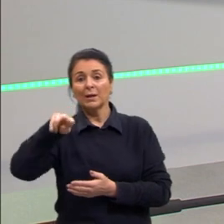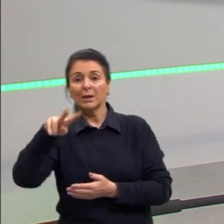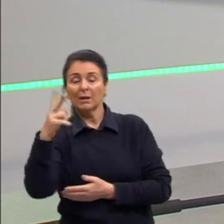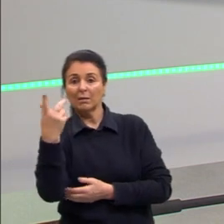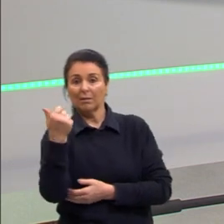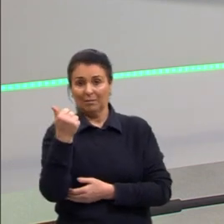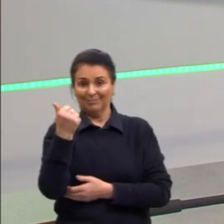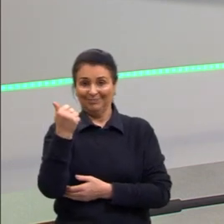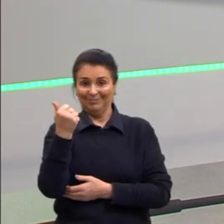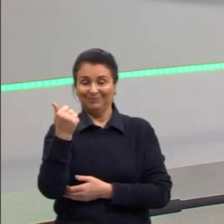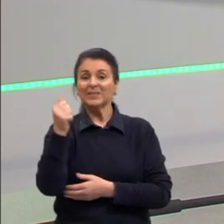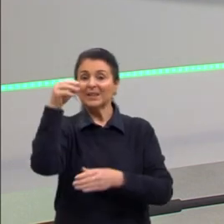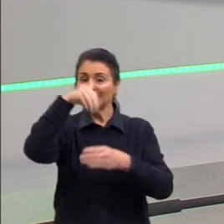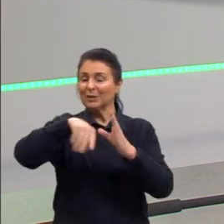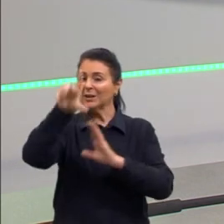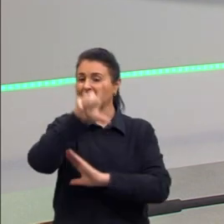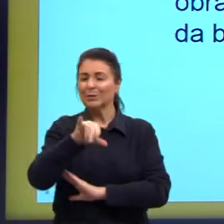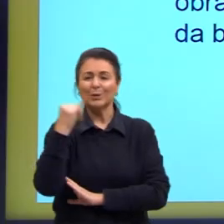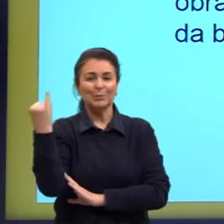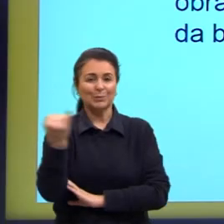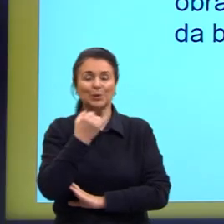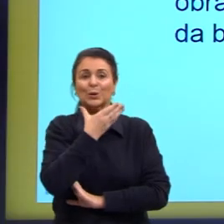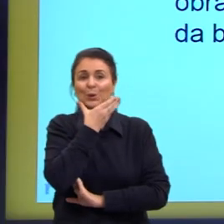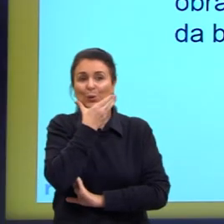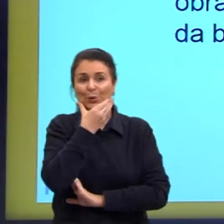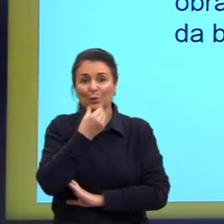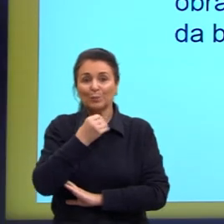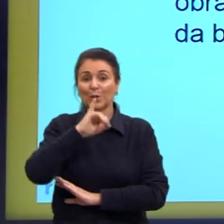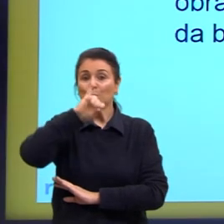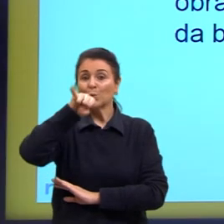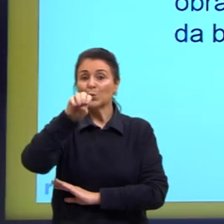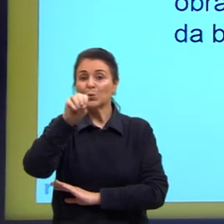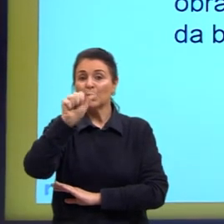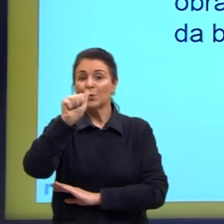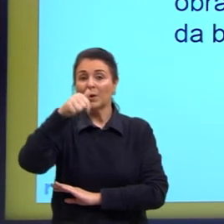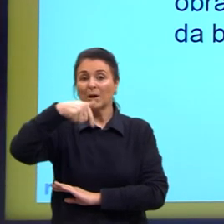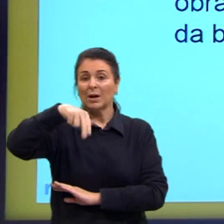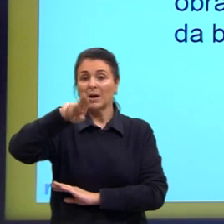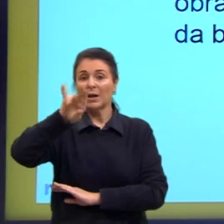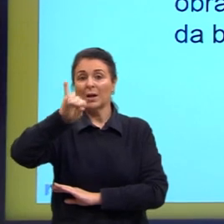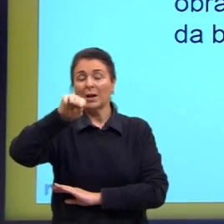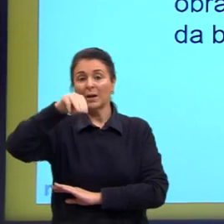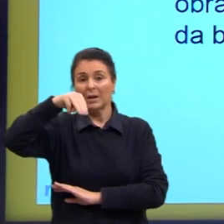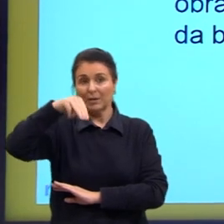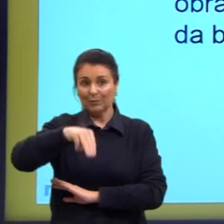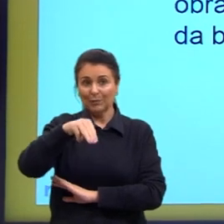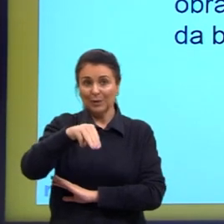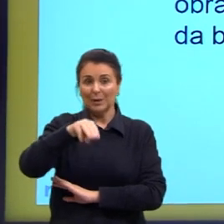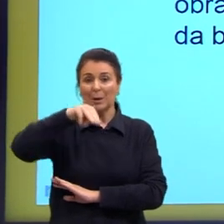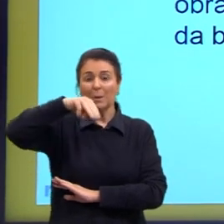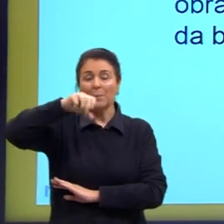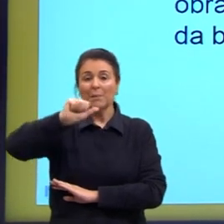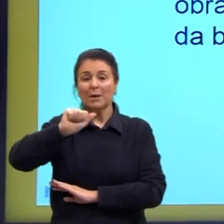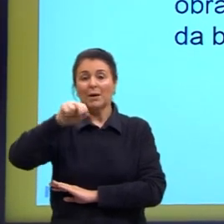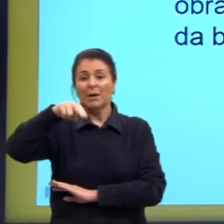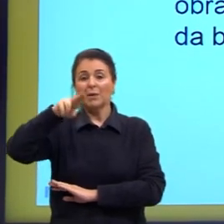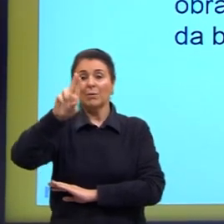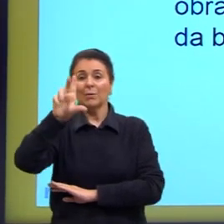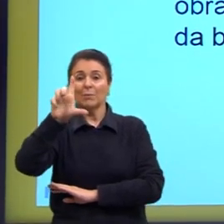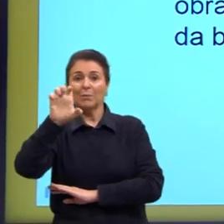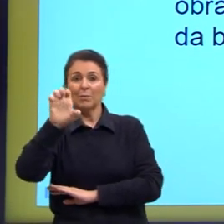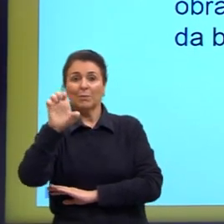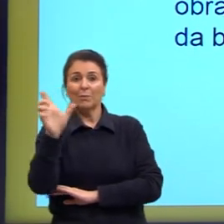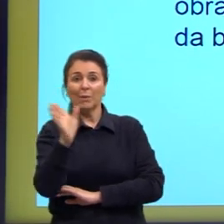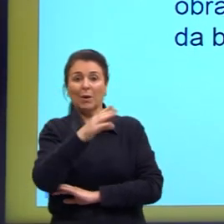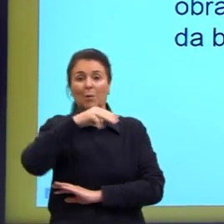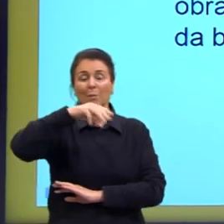né da literatura Então esse rapaz aqui né bonito sentado muito bem elegante com uma roupa